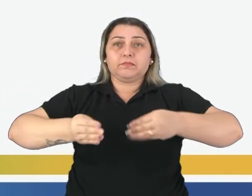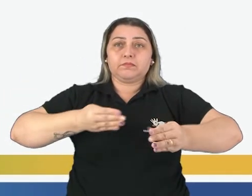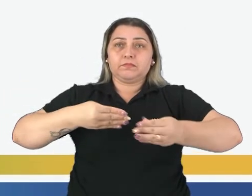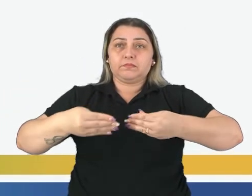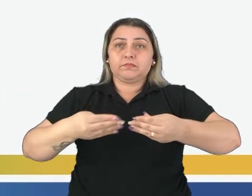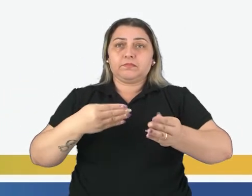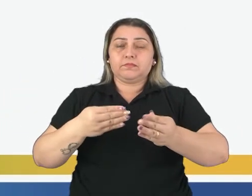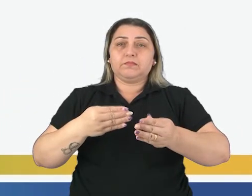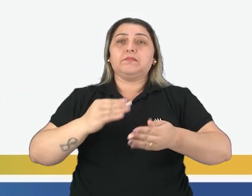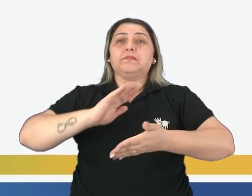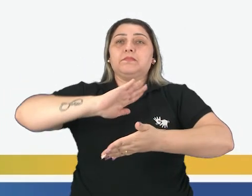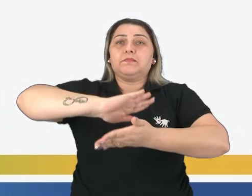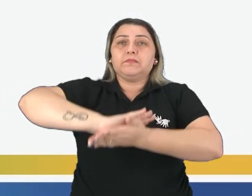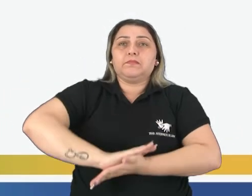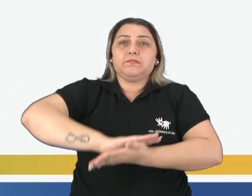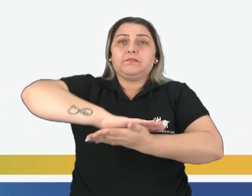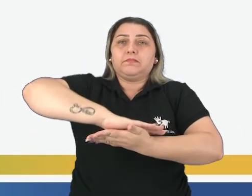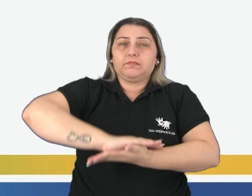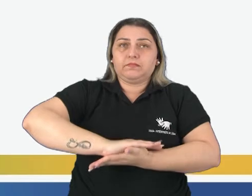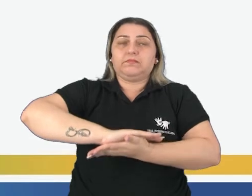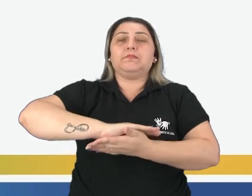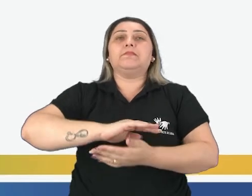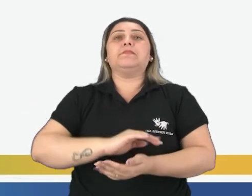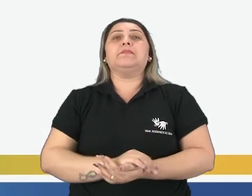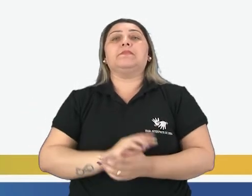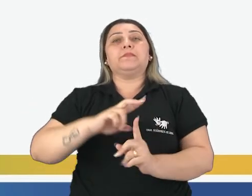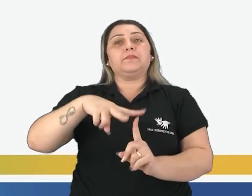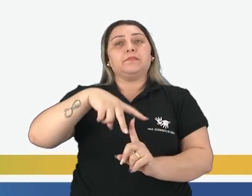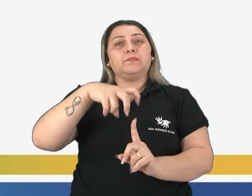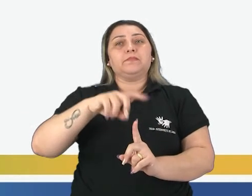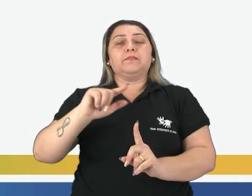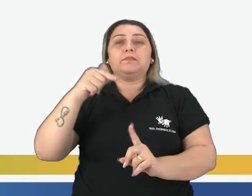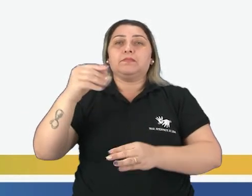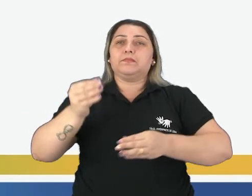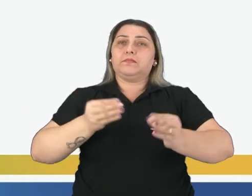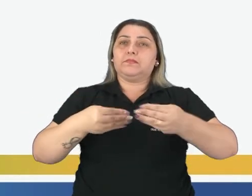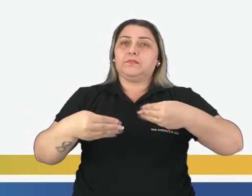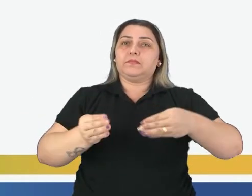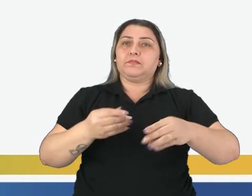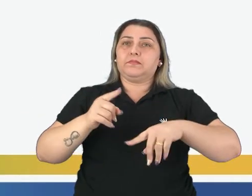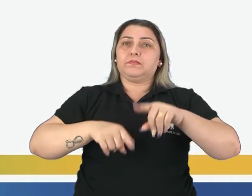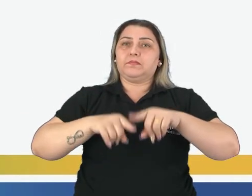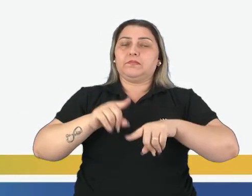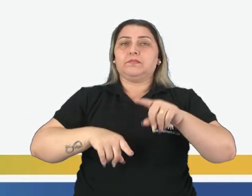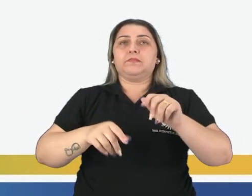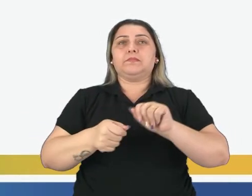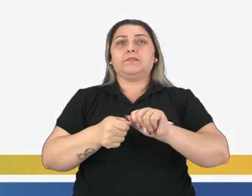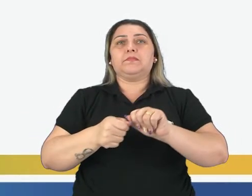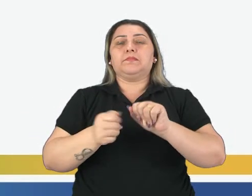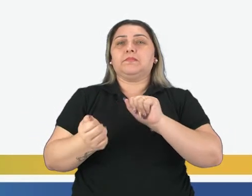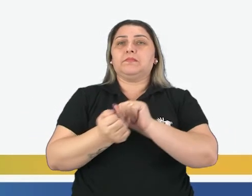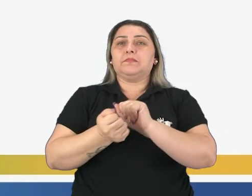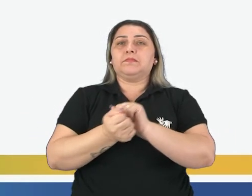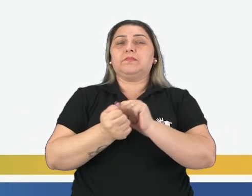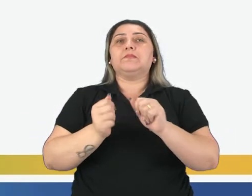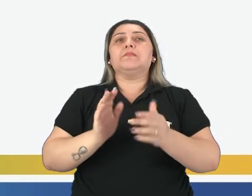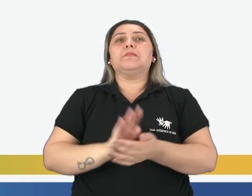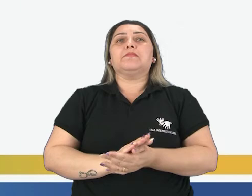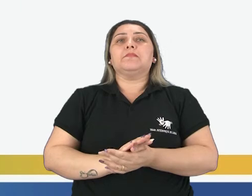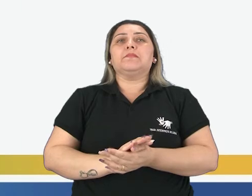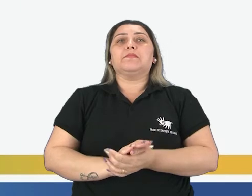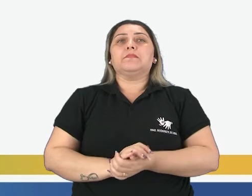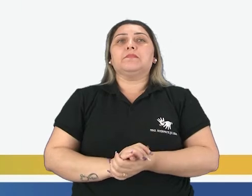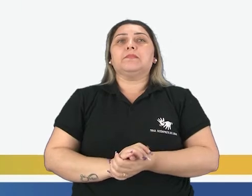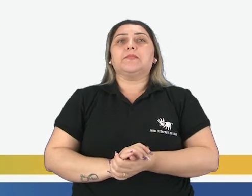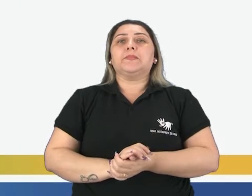De garrafas PET, de garrafas, né? De outros tipos de produtos plásticos. Eles fazem, juntam todos, montam aí